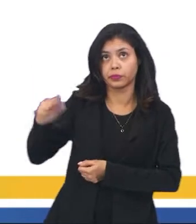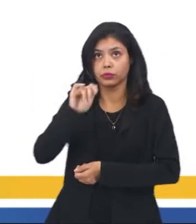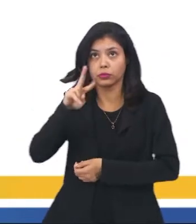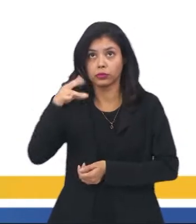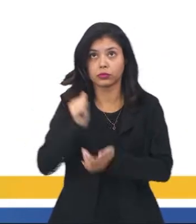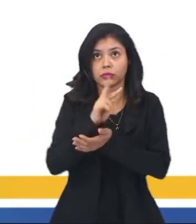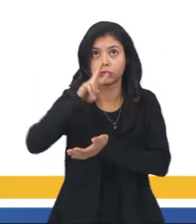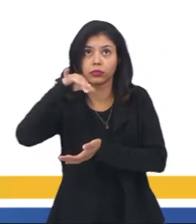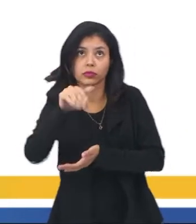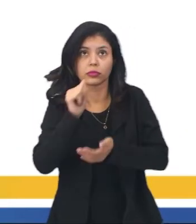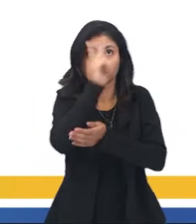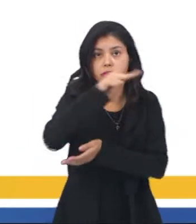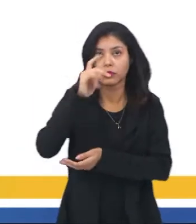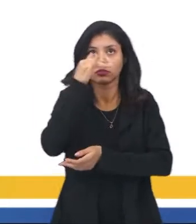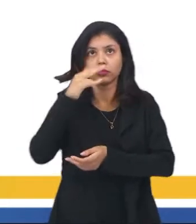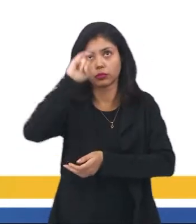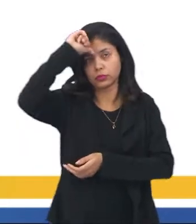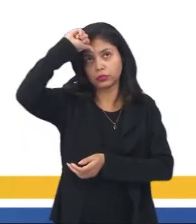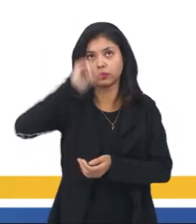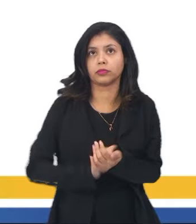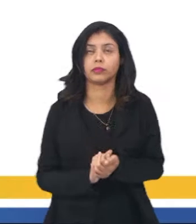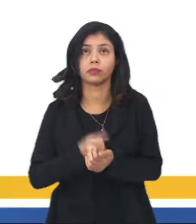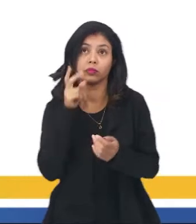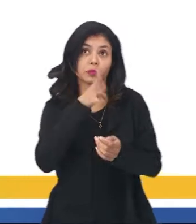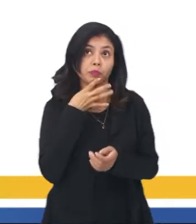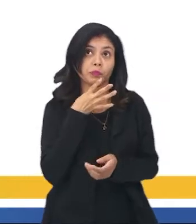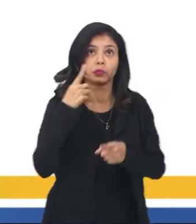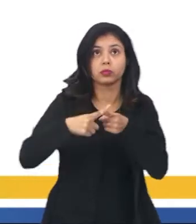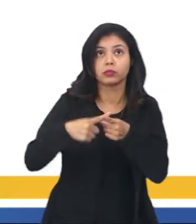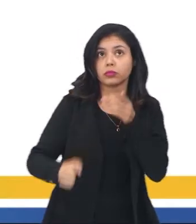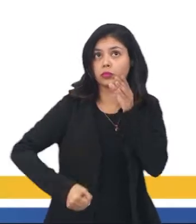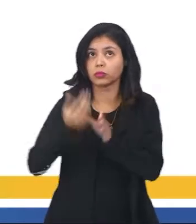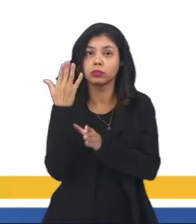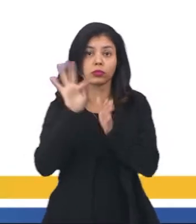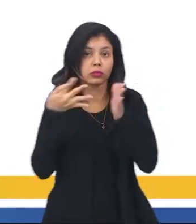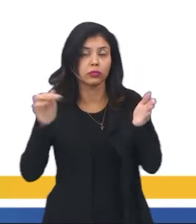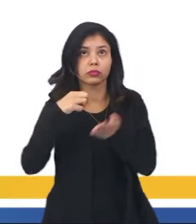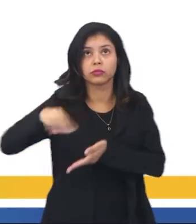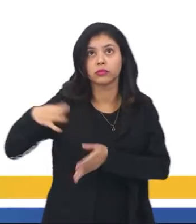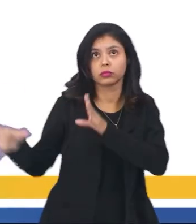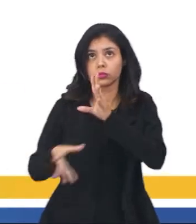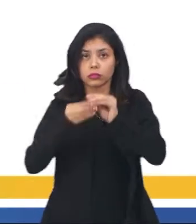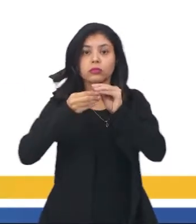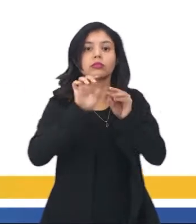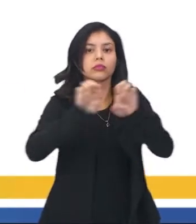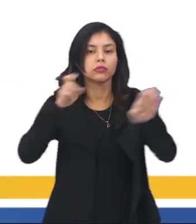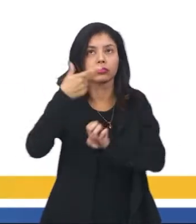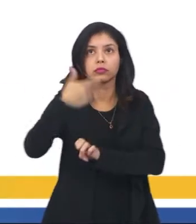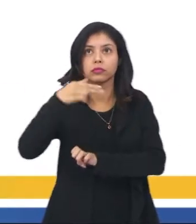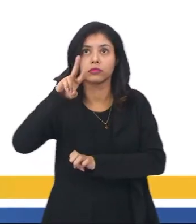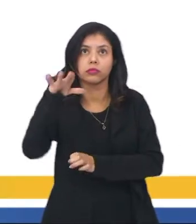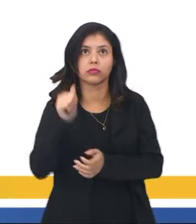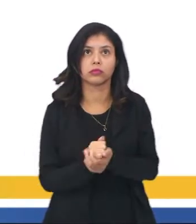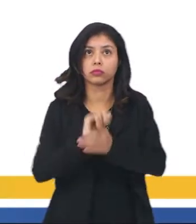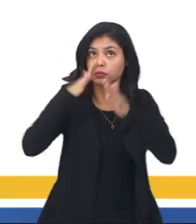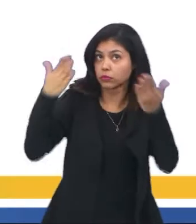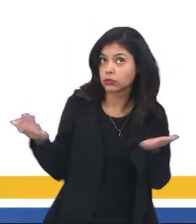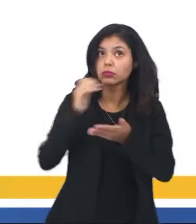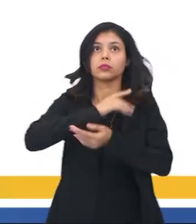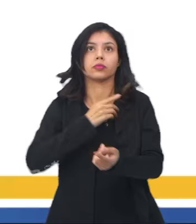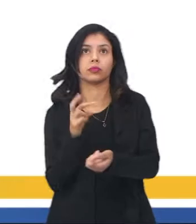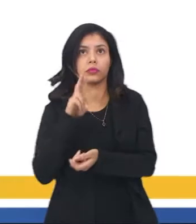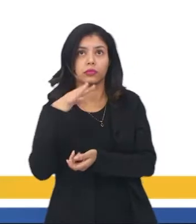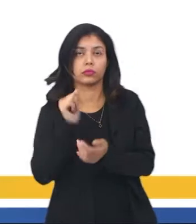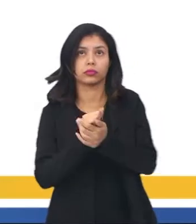astrólogo, astrônomo, professor indiano. Se tornou conhecido por ter criado a fórmula matemática aplicada na equação do segundo grau, embora